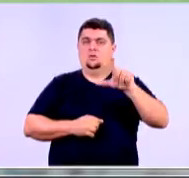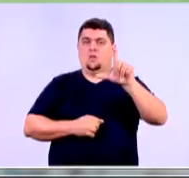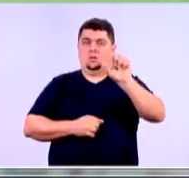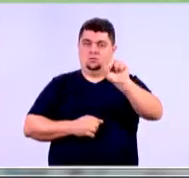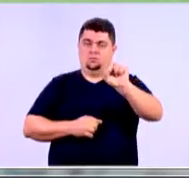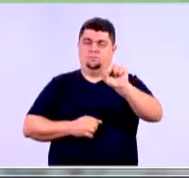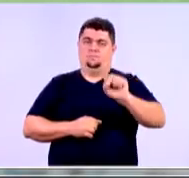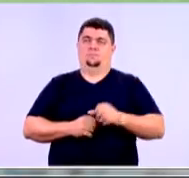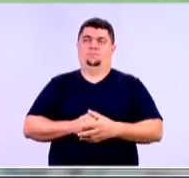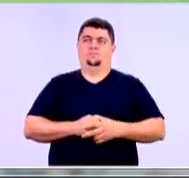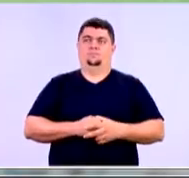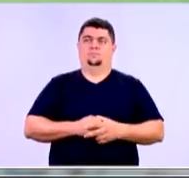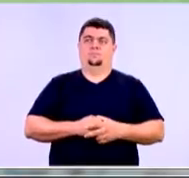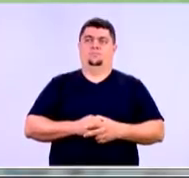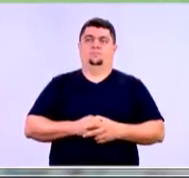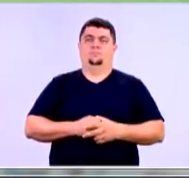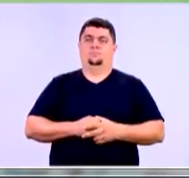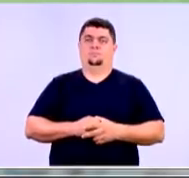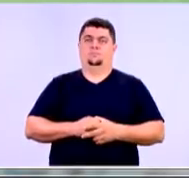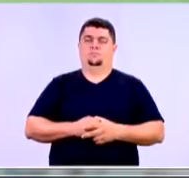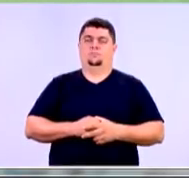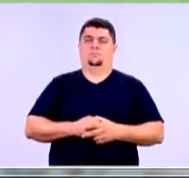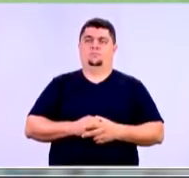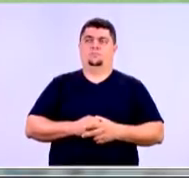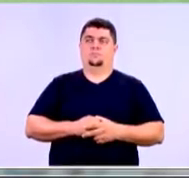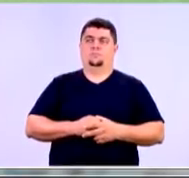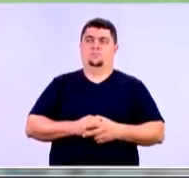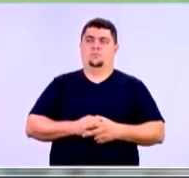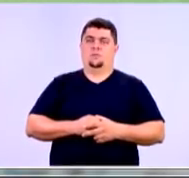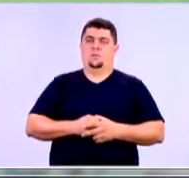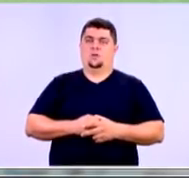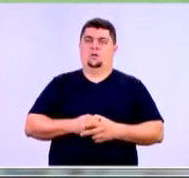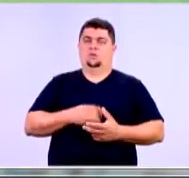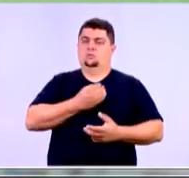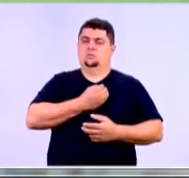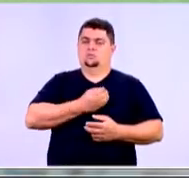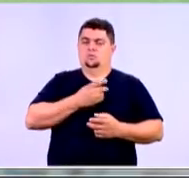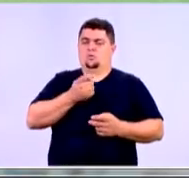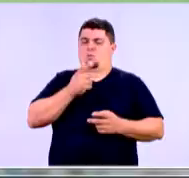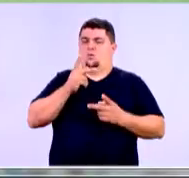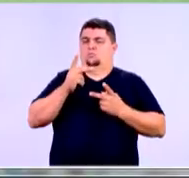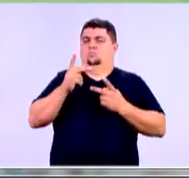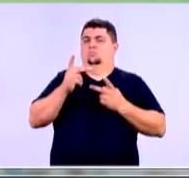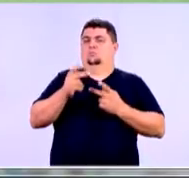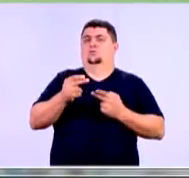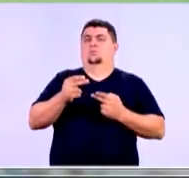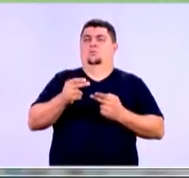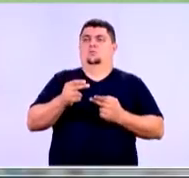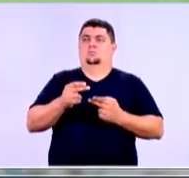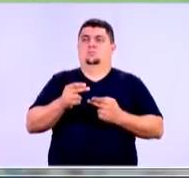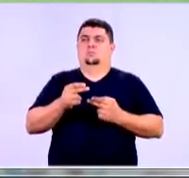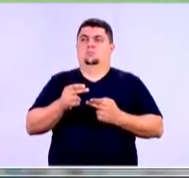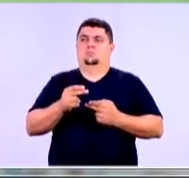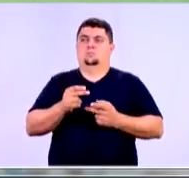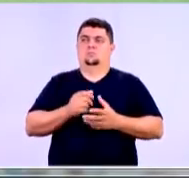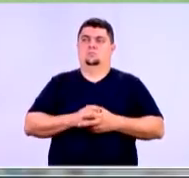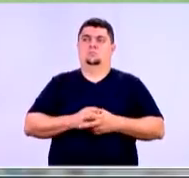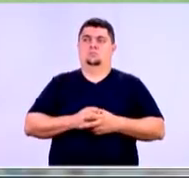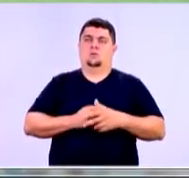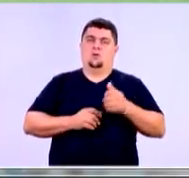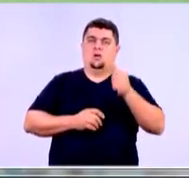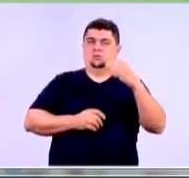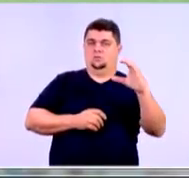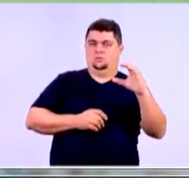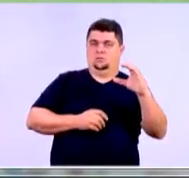seca. A liquidez seca vai trazer dois números muito parecidos com esse da liquidez corrente. De novo aparece aqui o